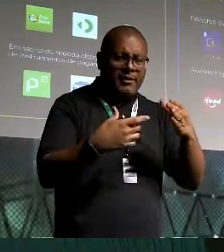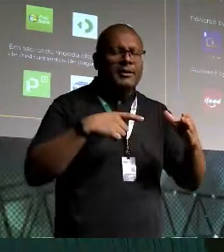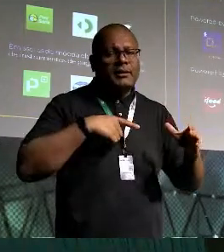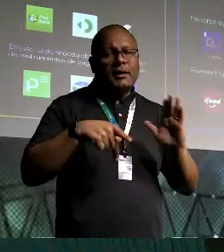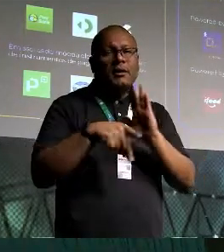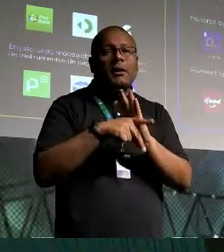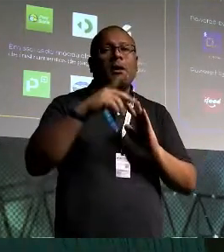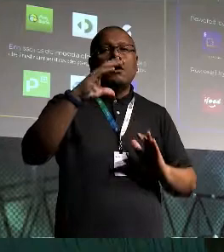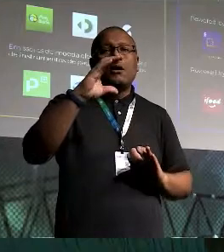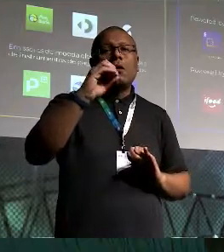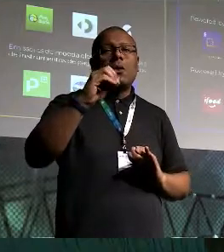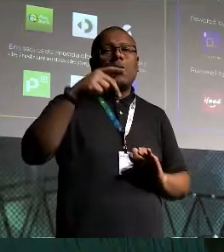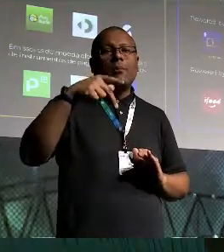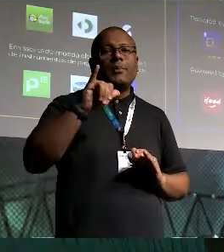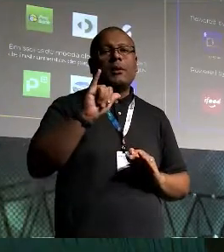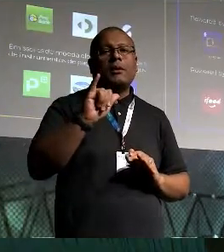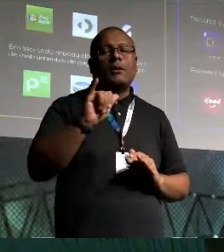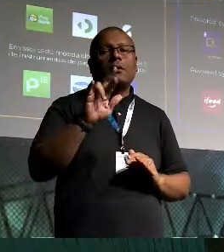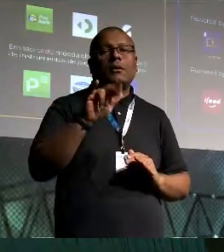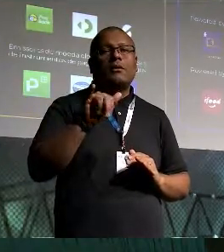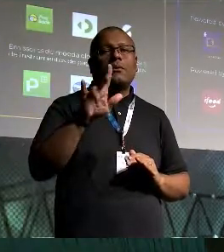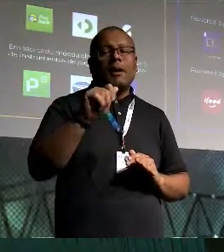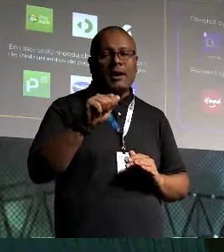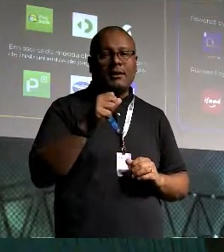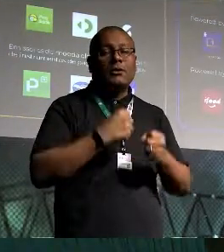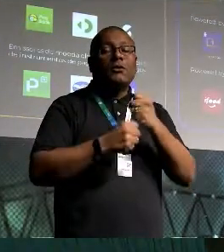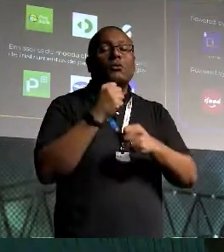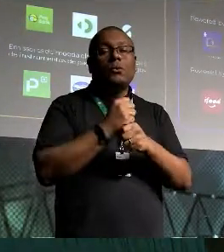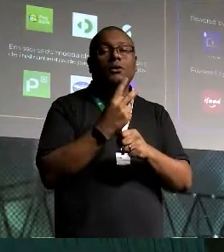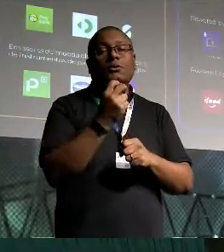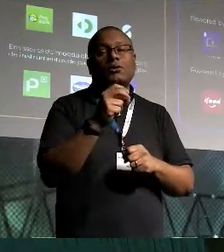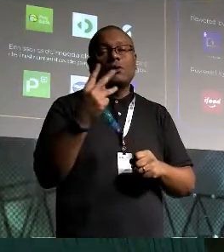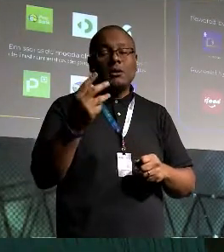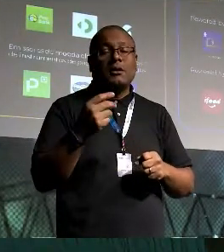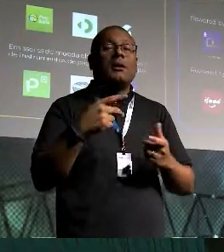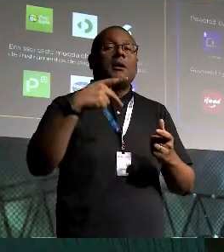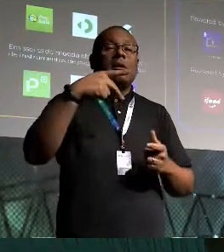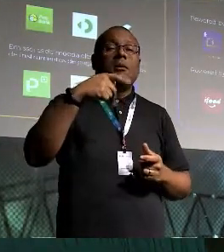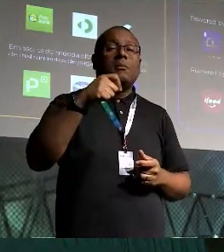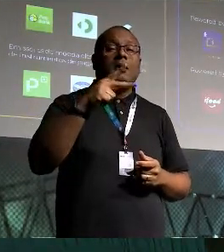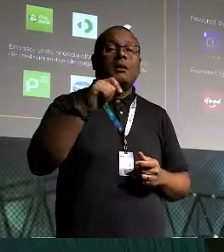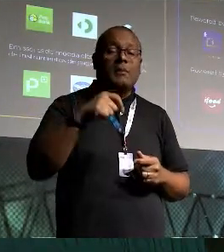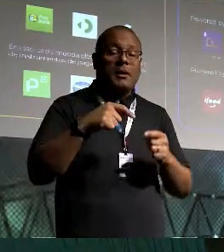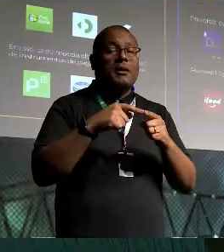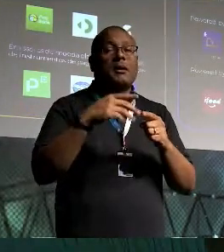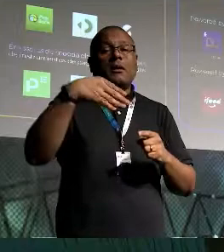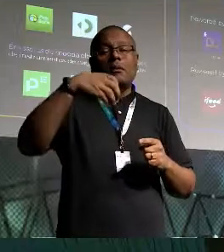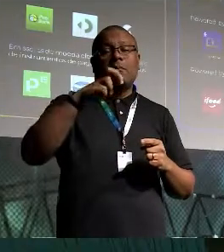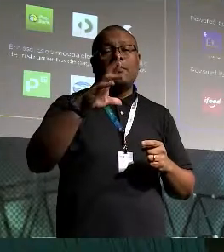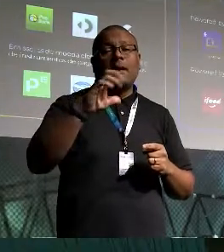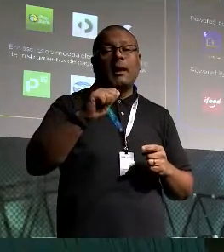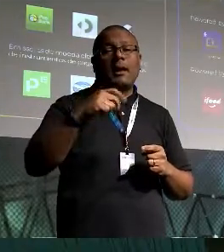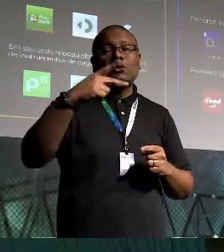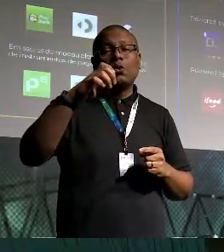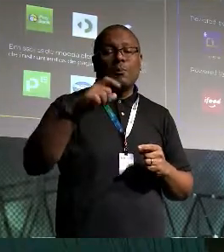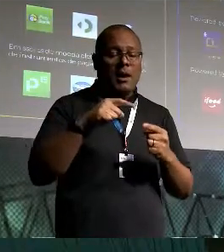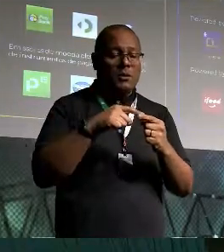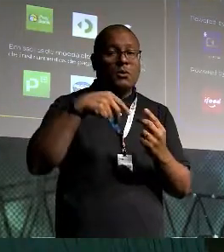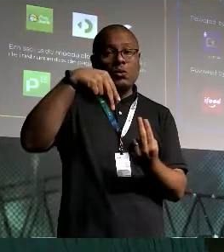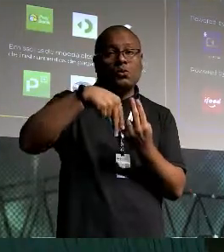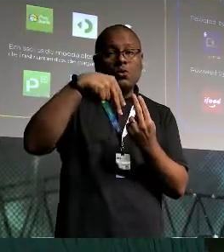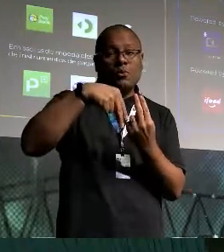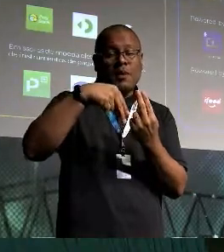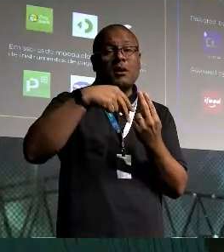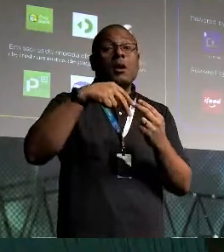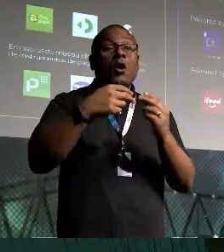de 2013, talvez alguns rodapés de sites, como o PicPay, Mercado Pago, Nubank, todos vieram por conta